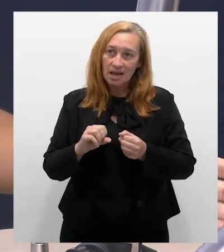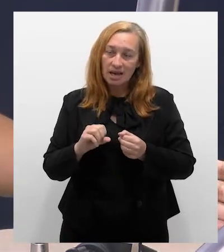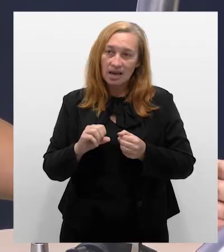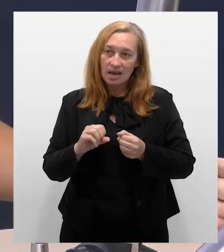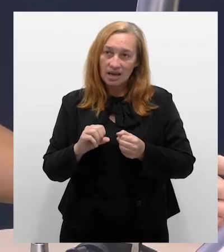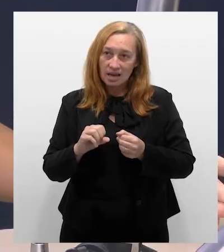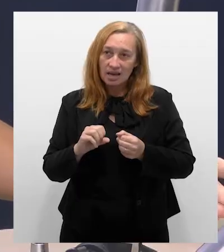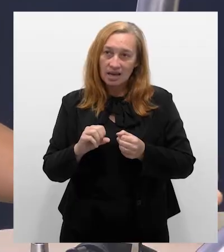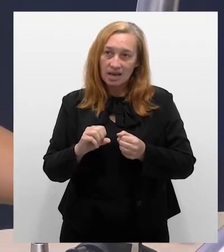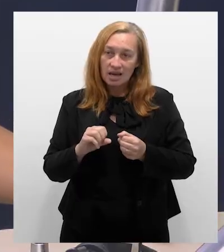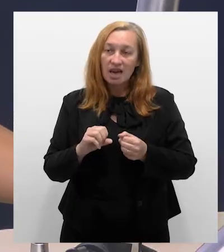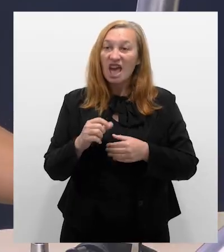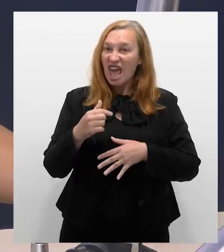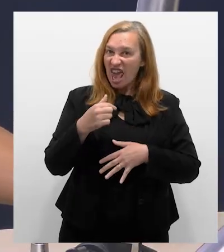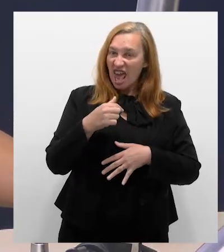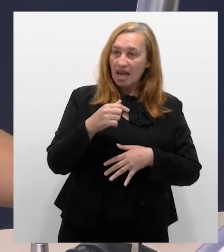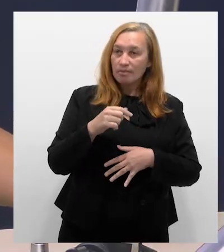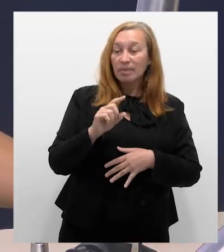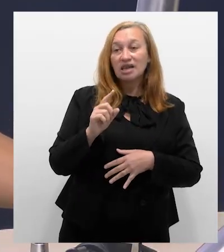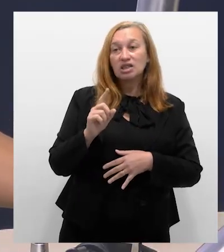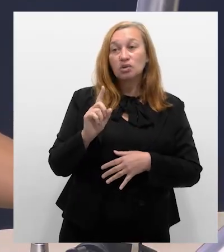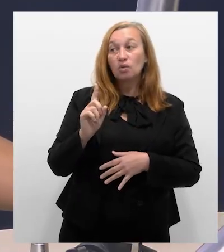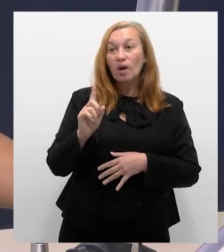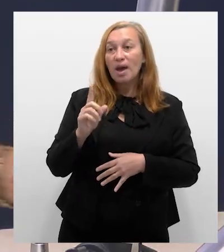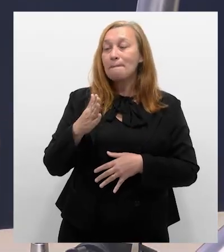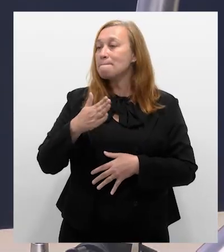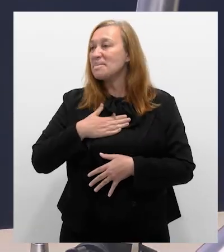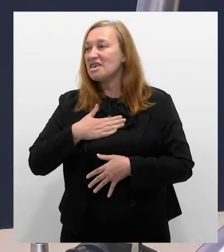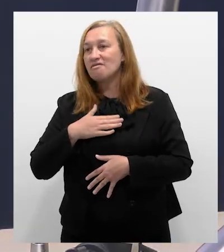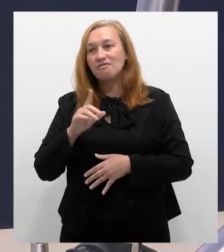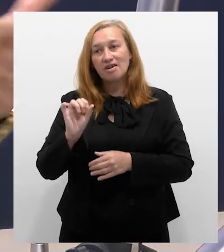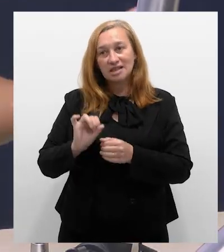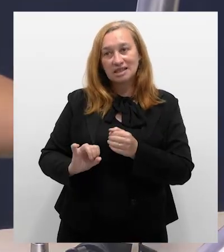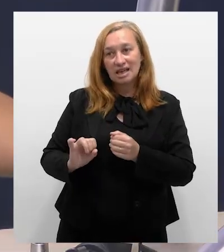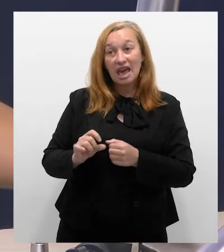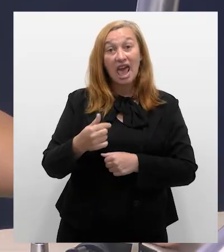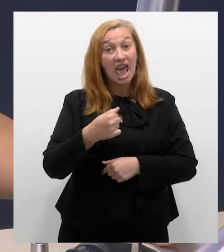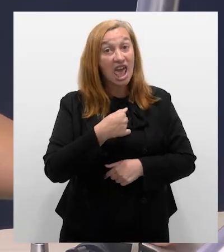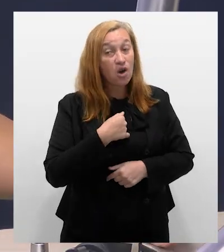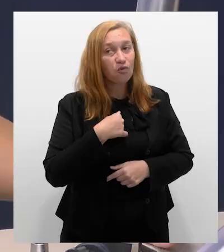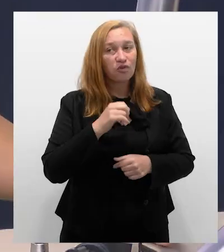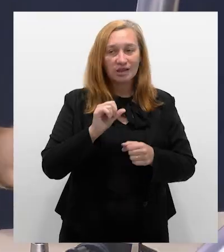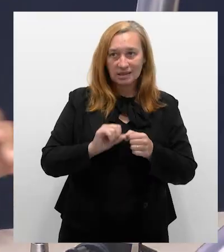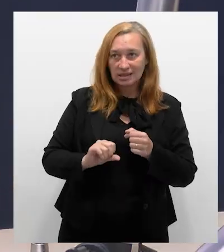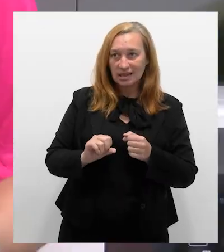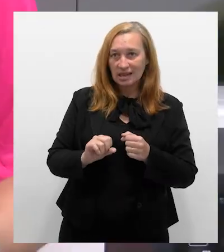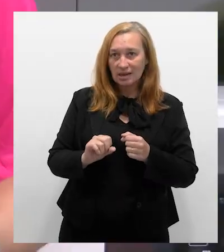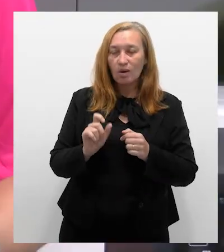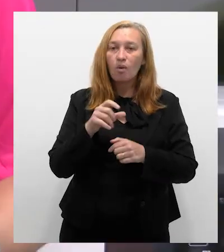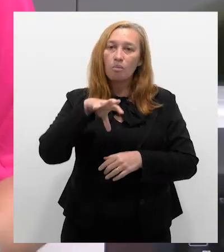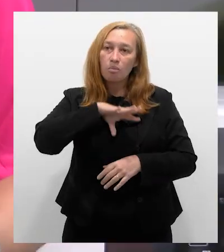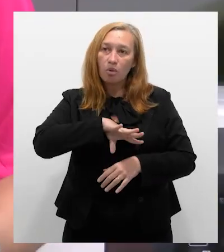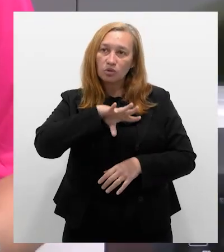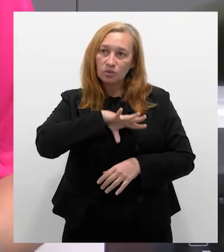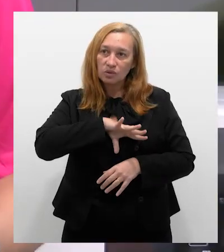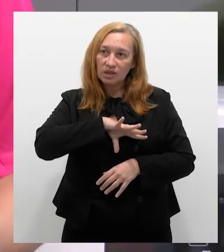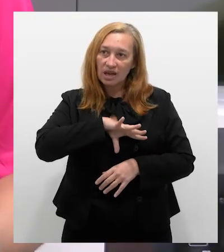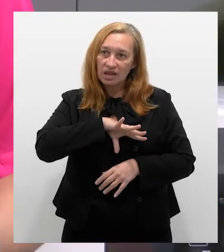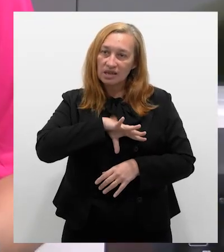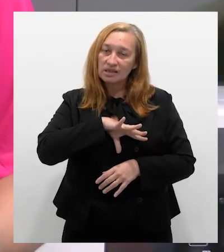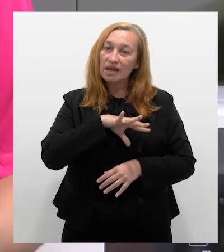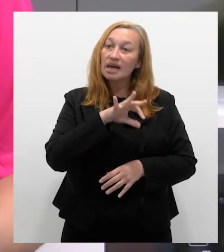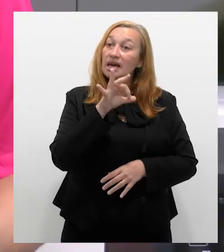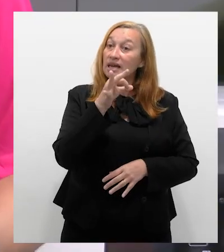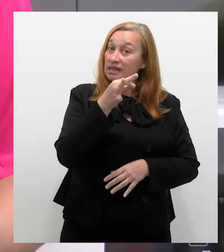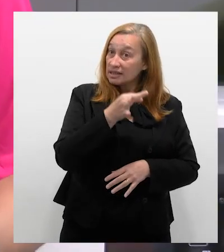não faz, quem faz é eu. Para eu fazer. Quando você fala para mim fazer, você pode estar num determinado